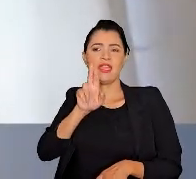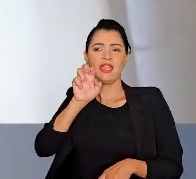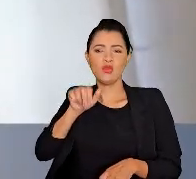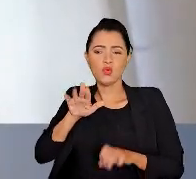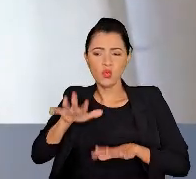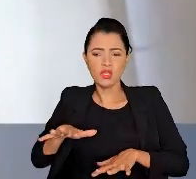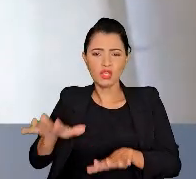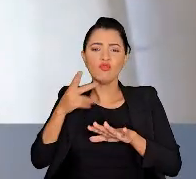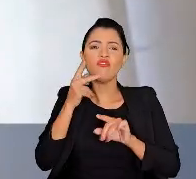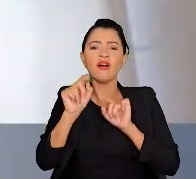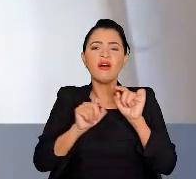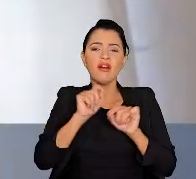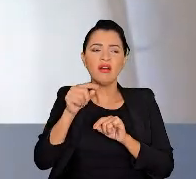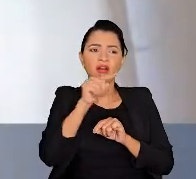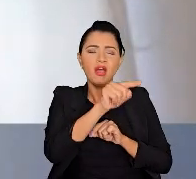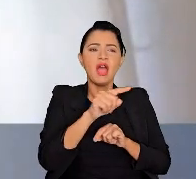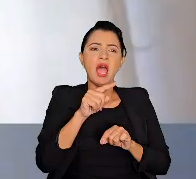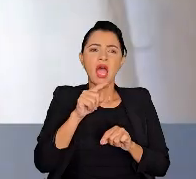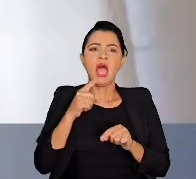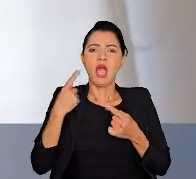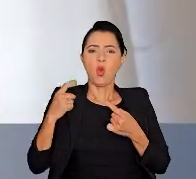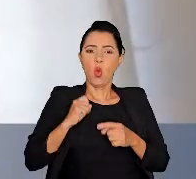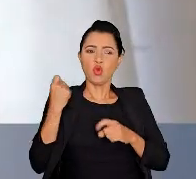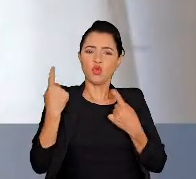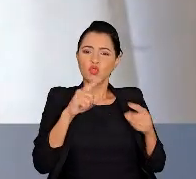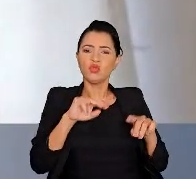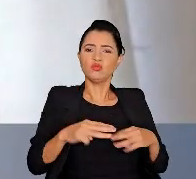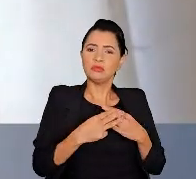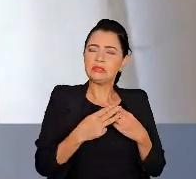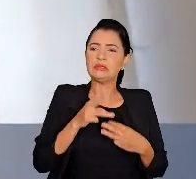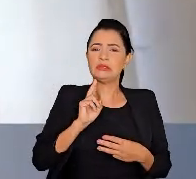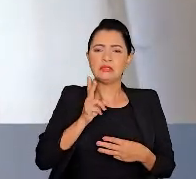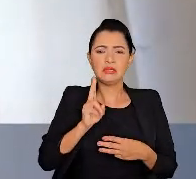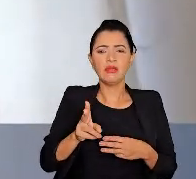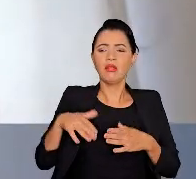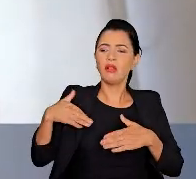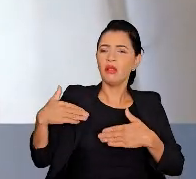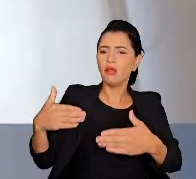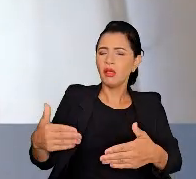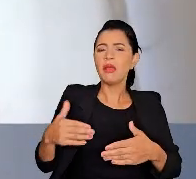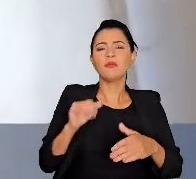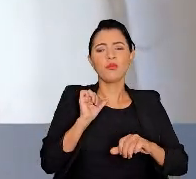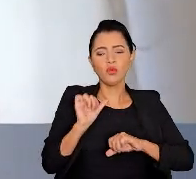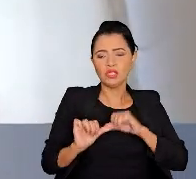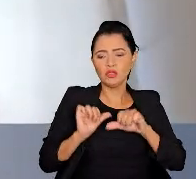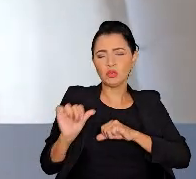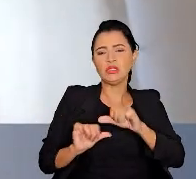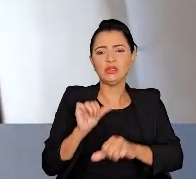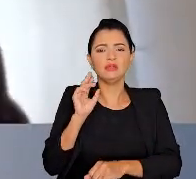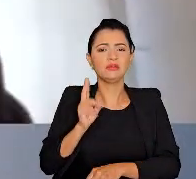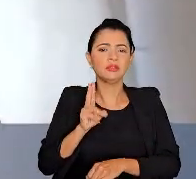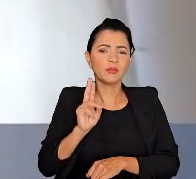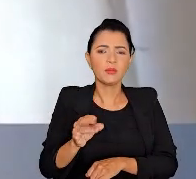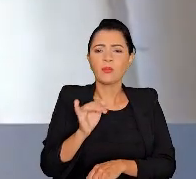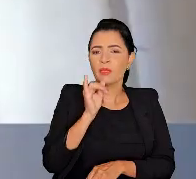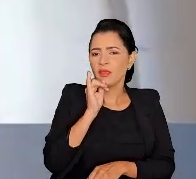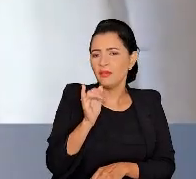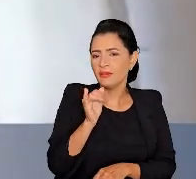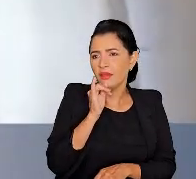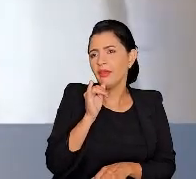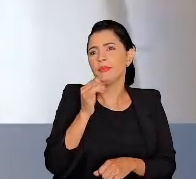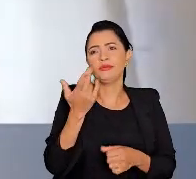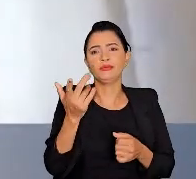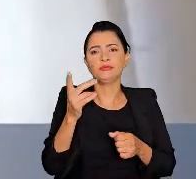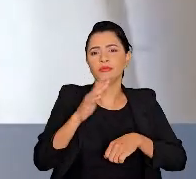que, como um vírus, tem sobrevivido no decorrer do tempo por mutação. Estamos em tempos de pandemia,